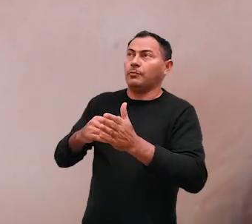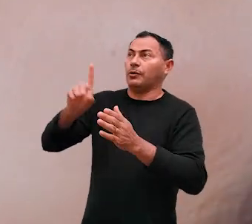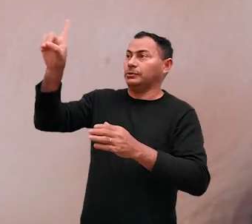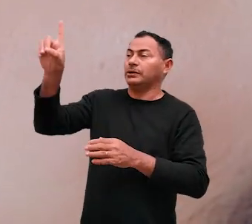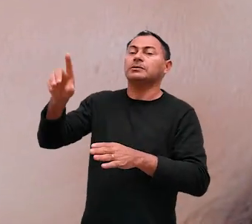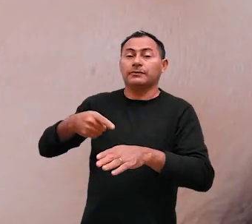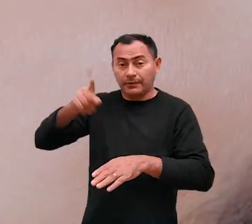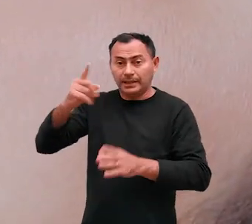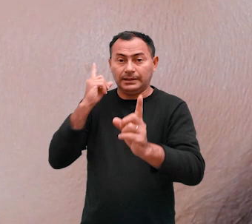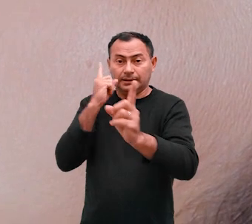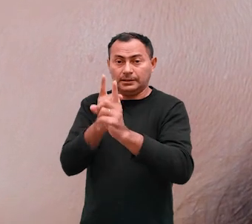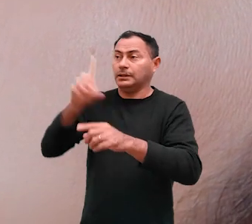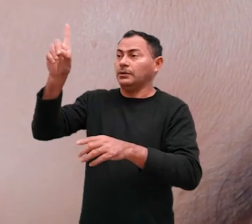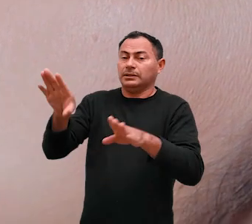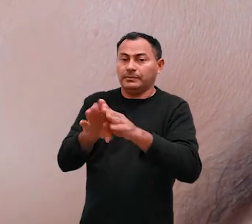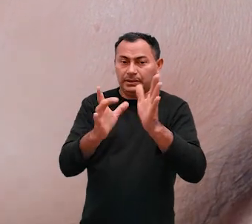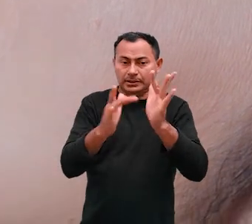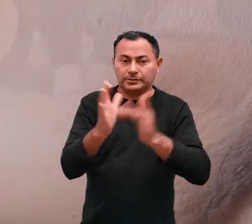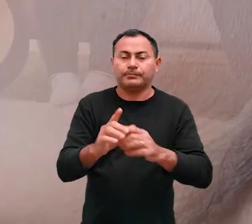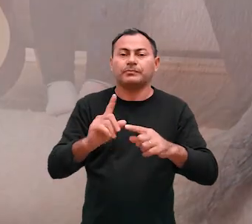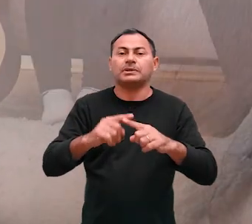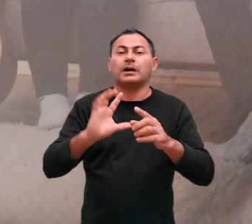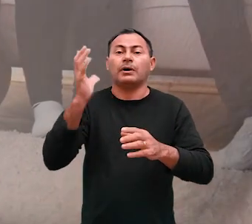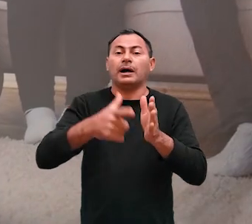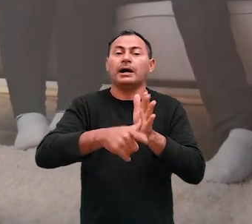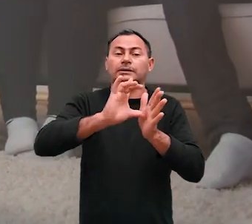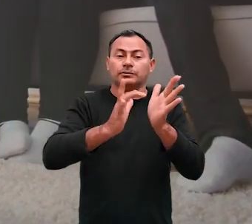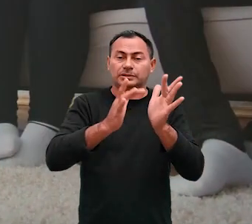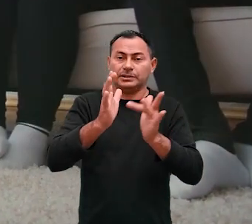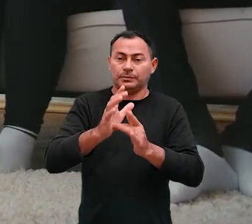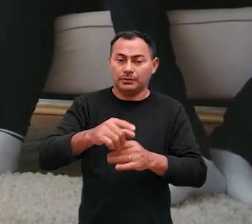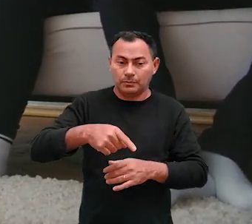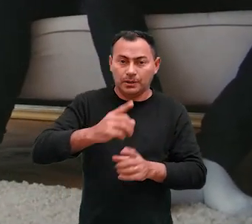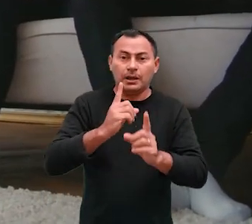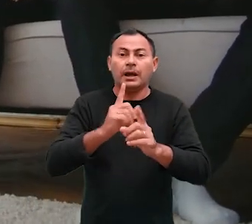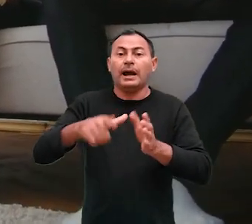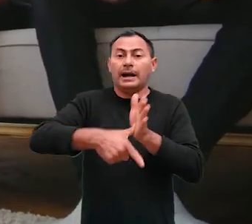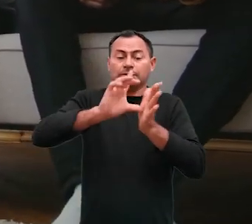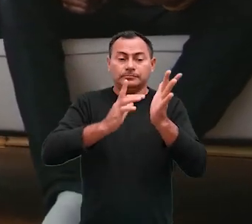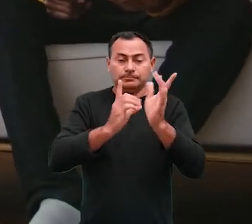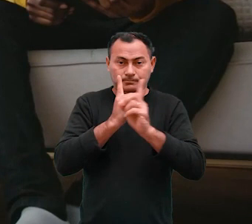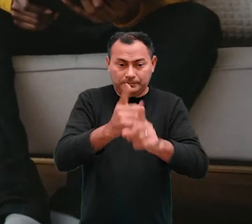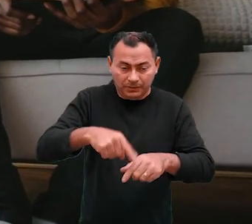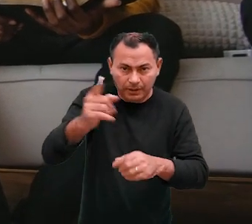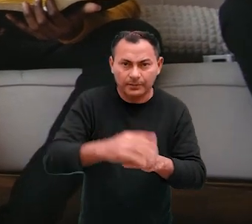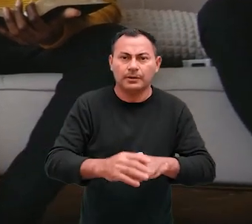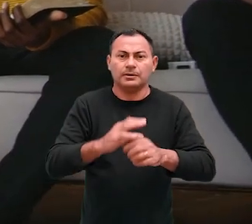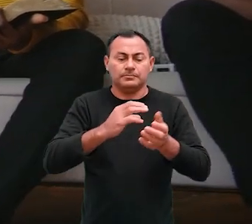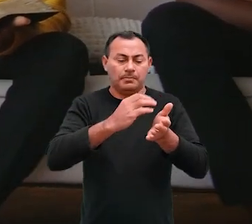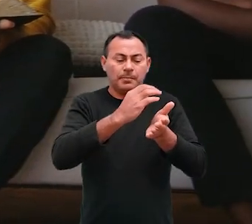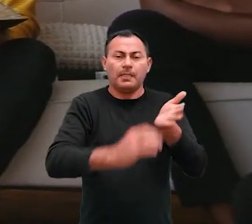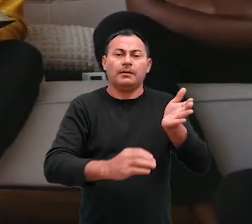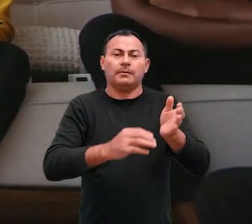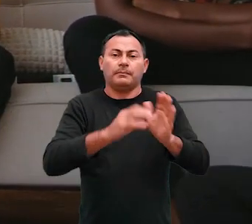próprio Cristo. E isso tem que acontecer antes que o discípulo vá. Então todo o ensino dos capítulos 5, 6 e 7 de Mateus é